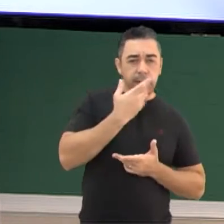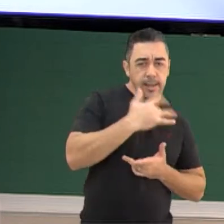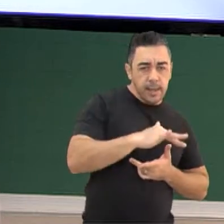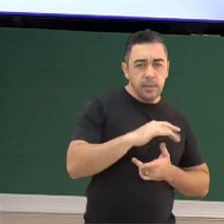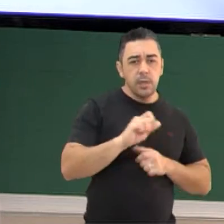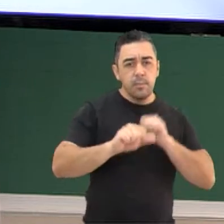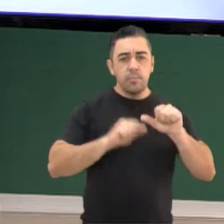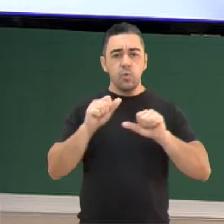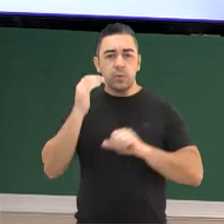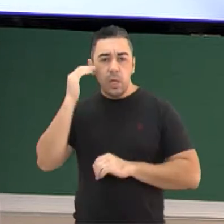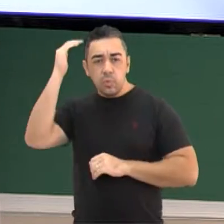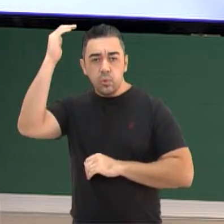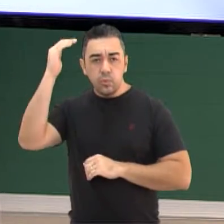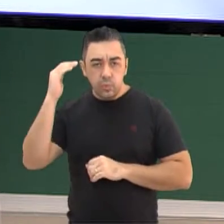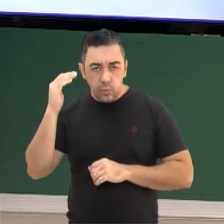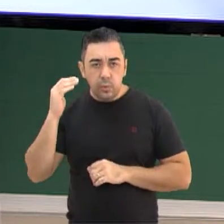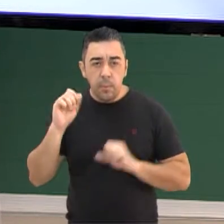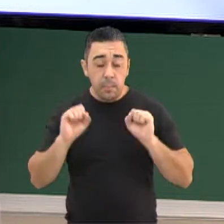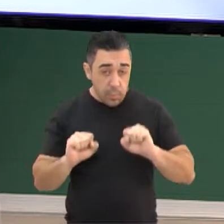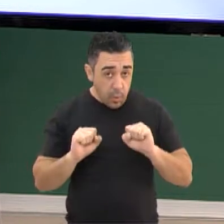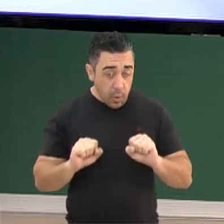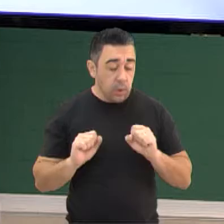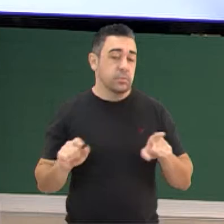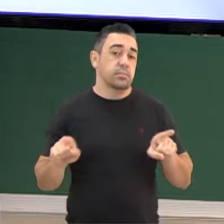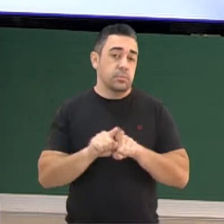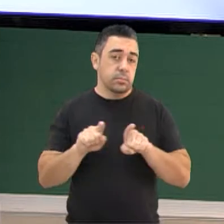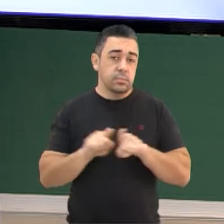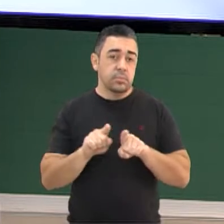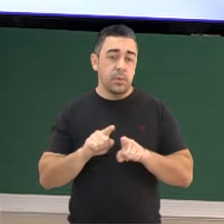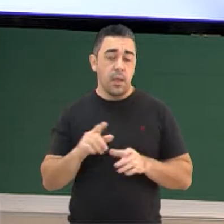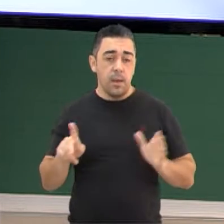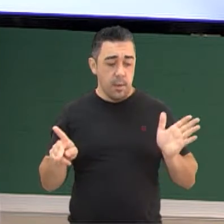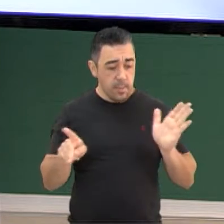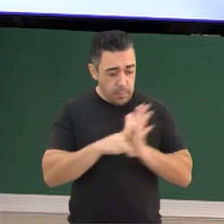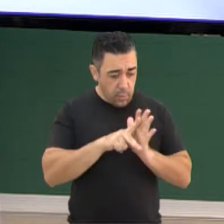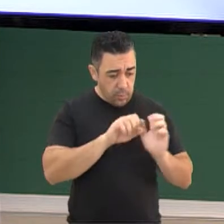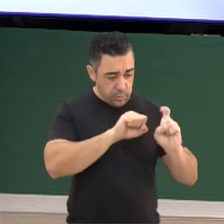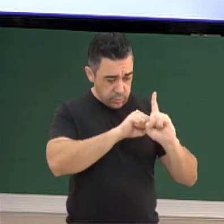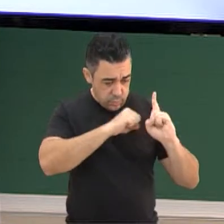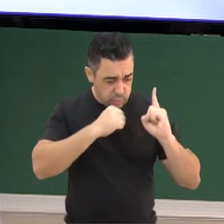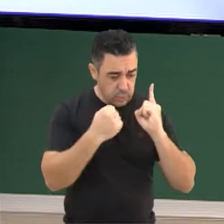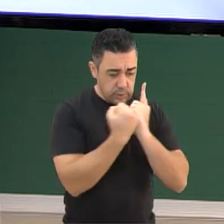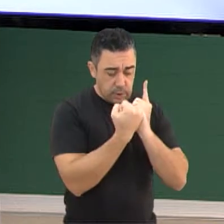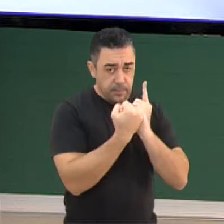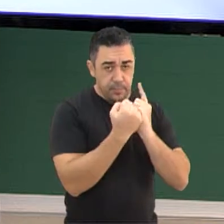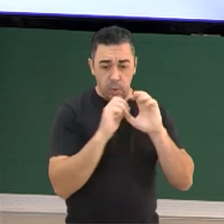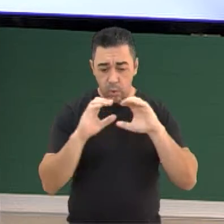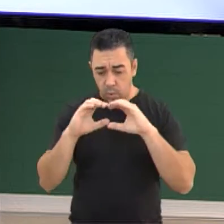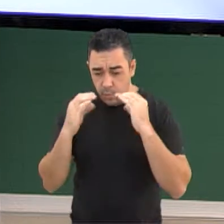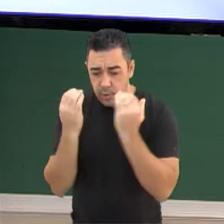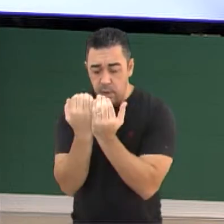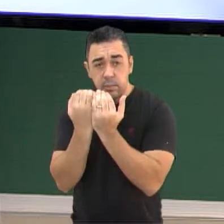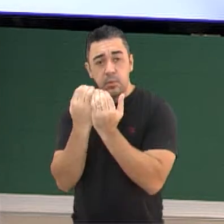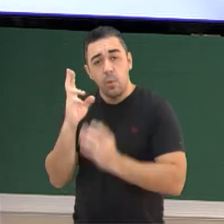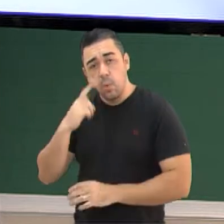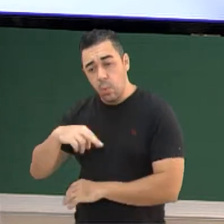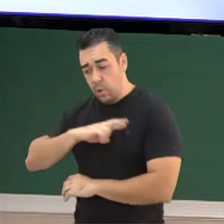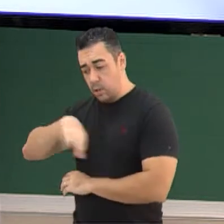da comunidade e da sociedade. Podem ter, como eu já disse, caráter social, comunitário ou